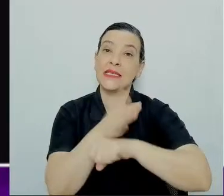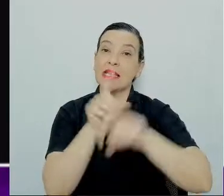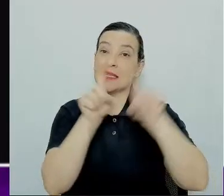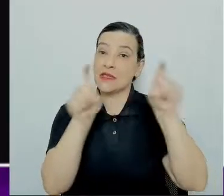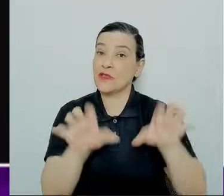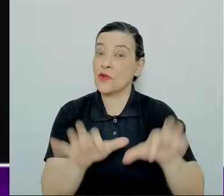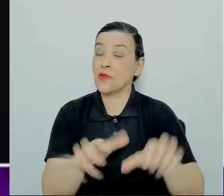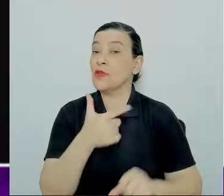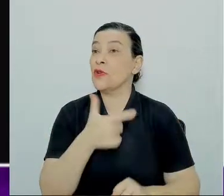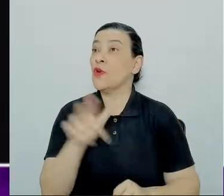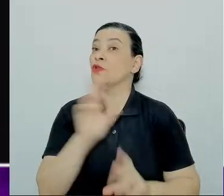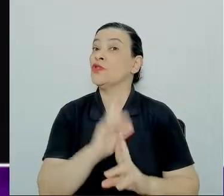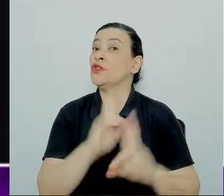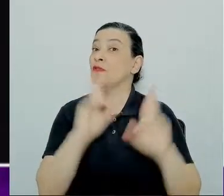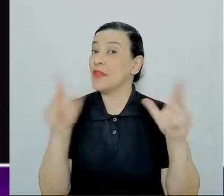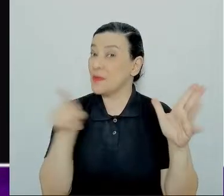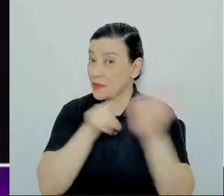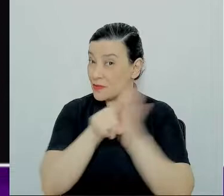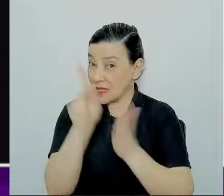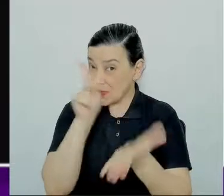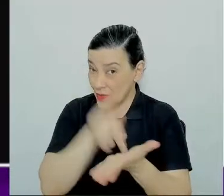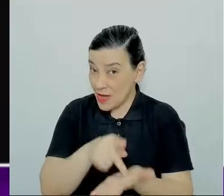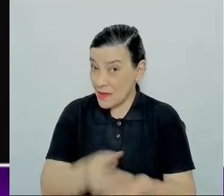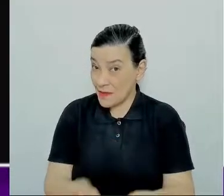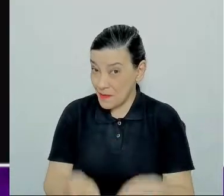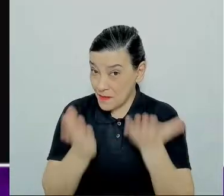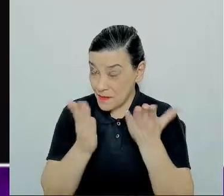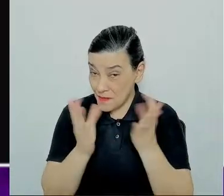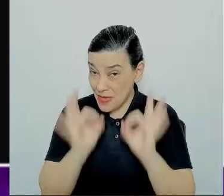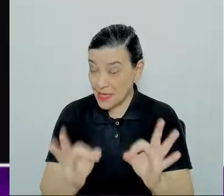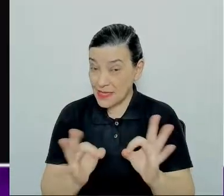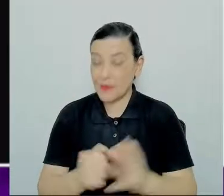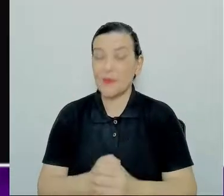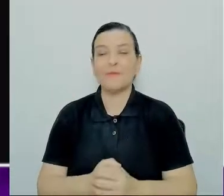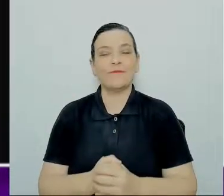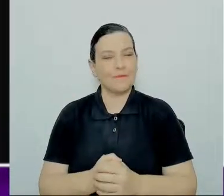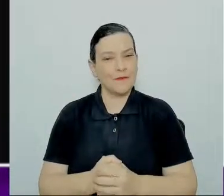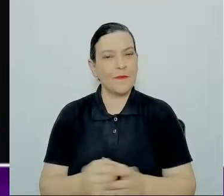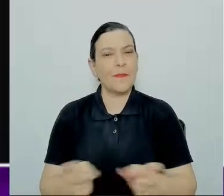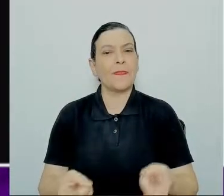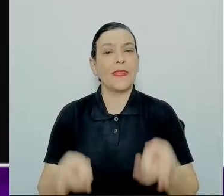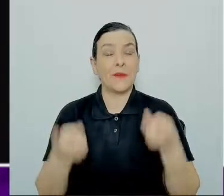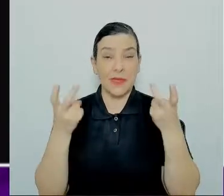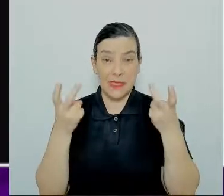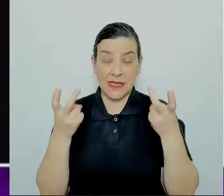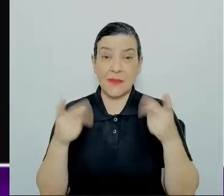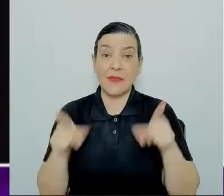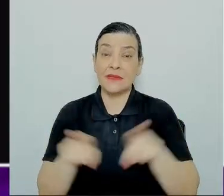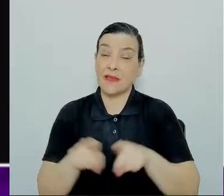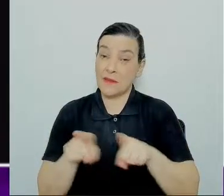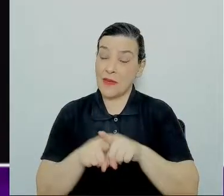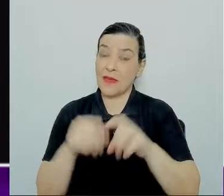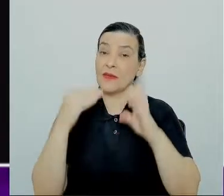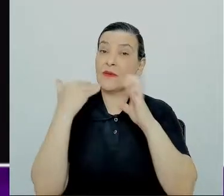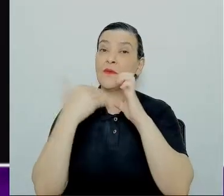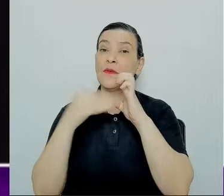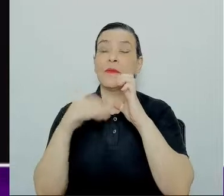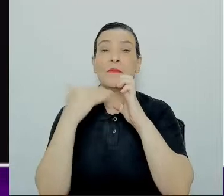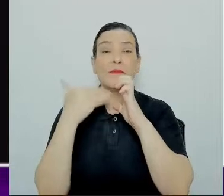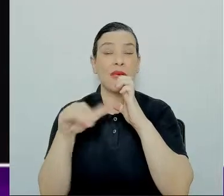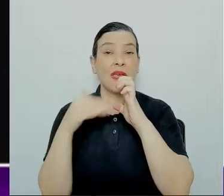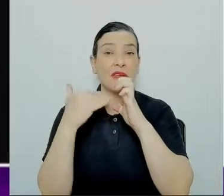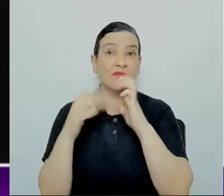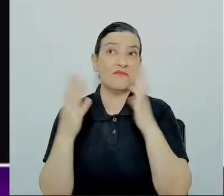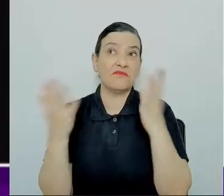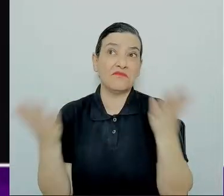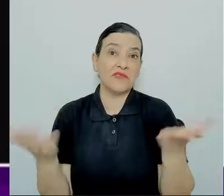desconhecido, perguntando se é você mesmo que está fazendo o acesso. Perceba que até mesmo o e-mail, que é uma coisa que a gente tem